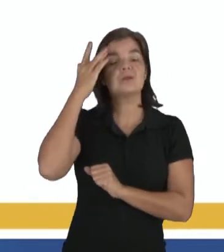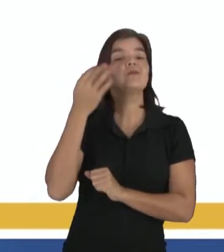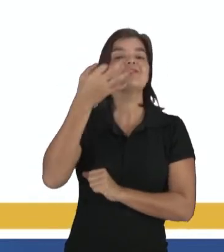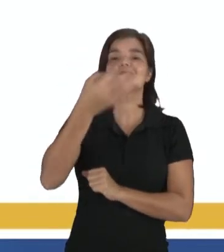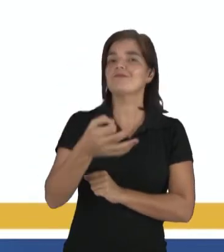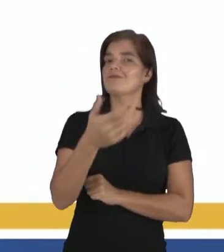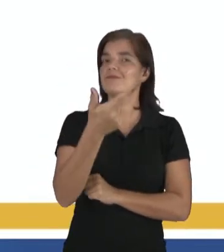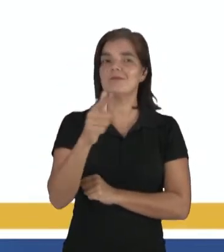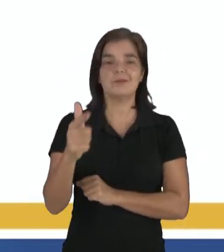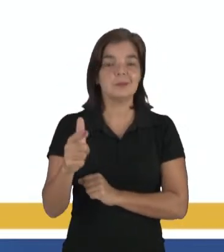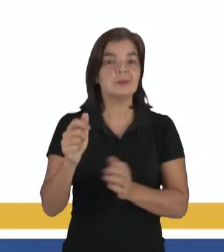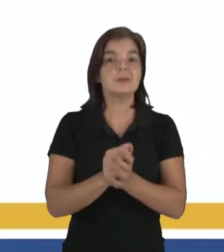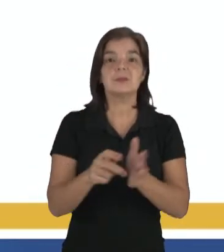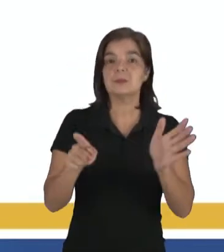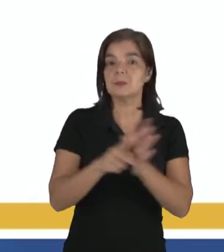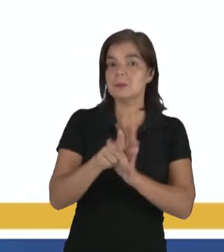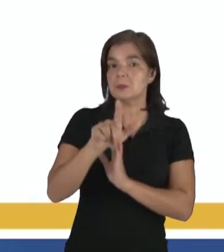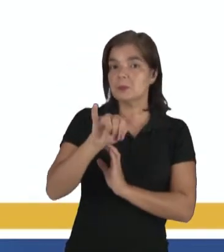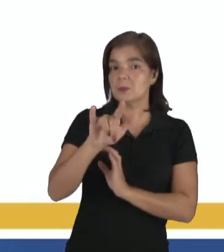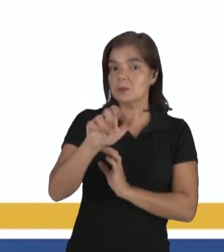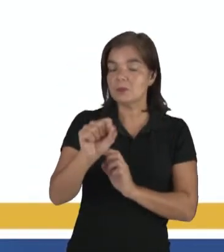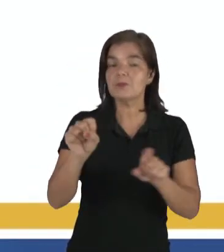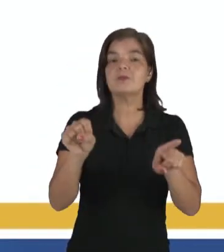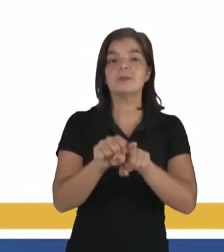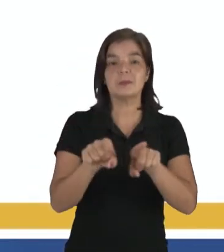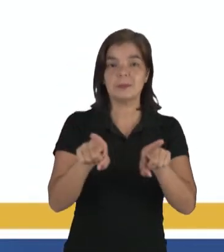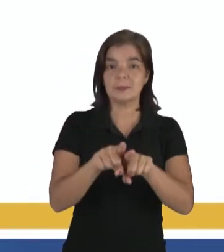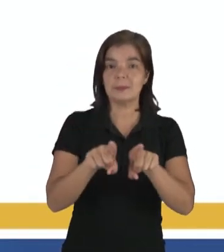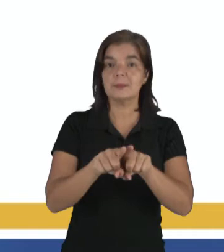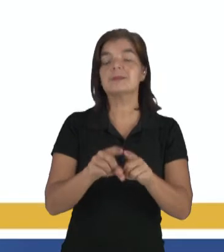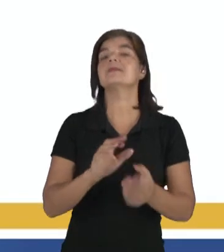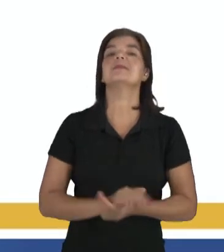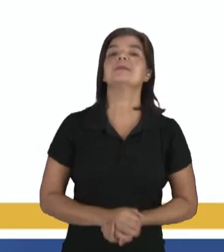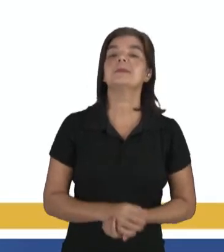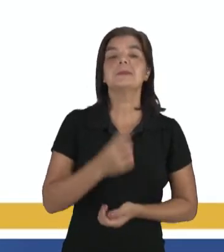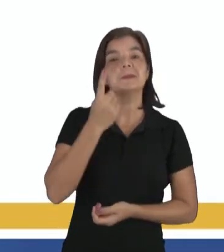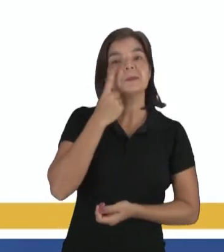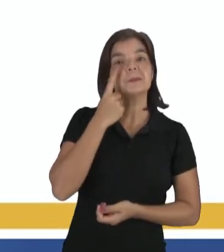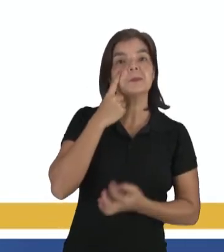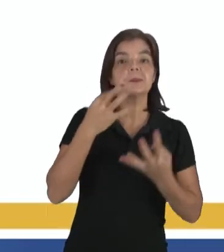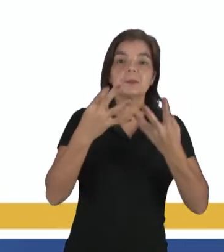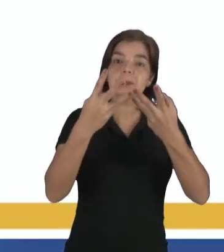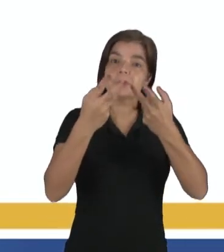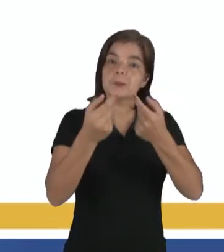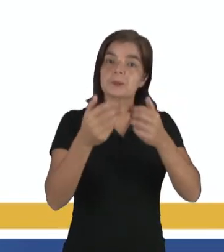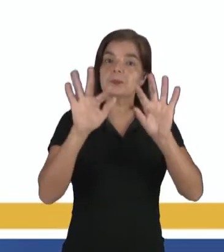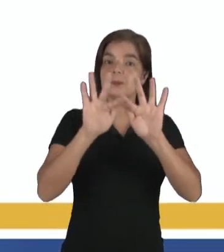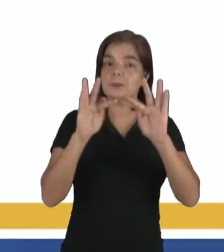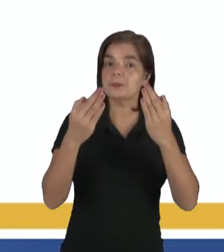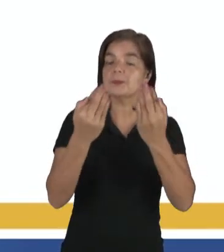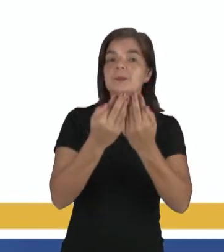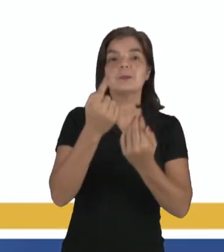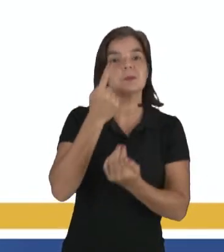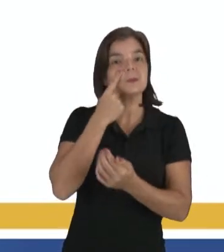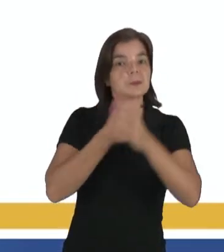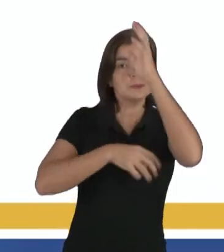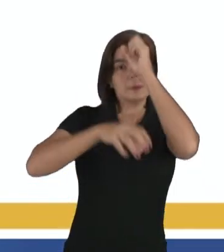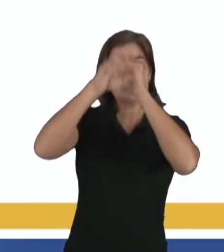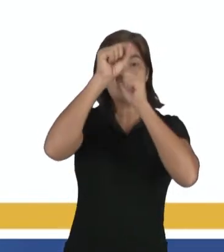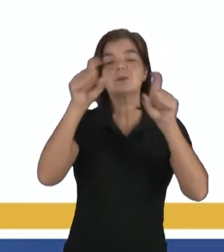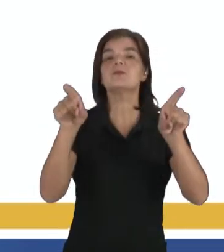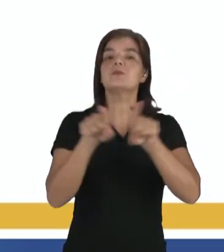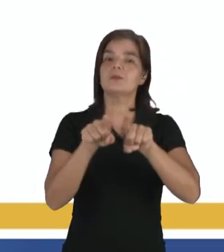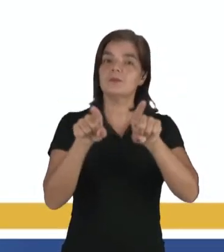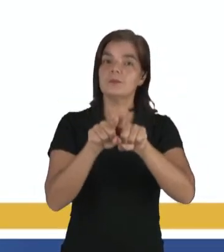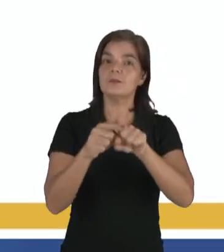outra pessoa não vai dar certo então como a árvore da Lisa o grau de parentesco vai ser relacionado a ela que observa em que todos os membros da família que nós acabamos de